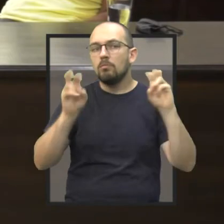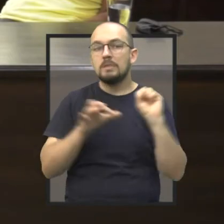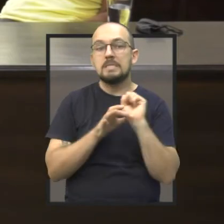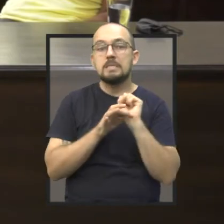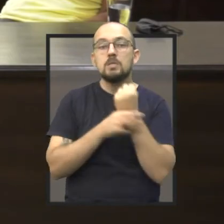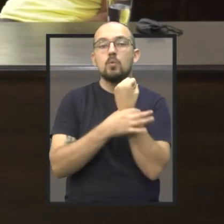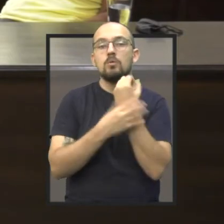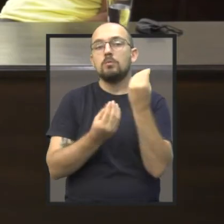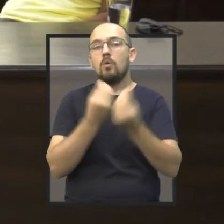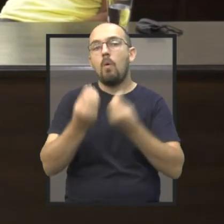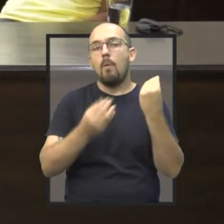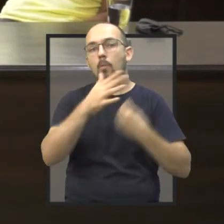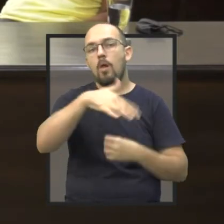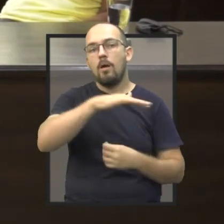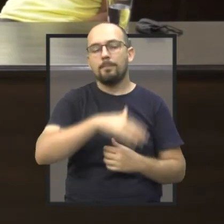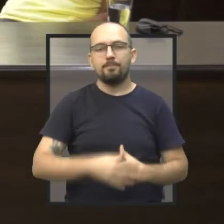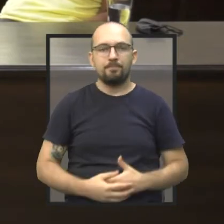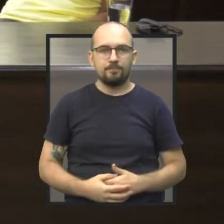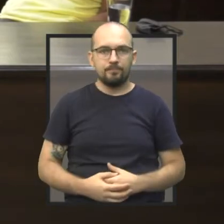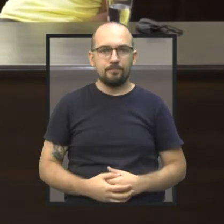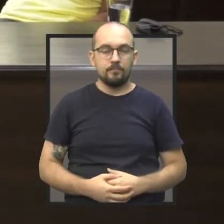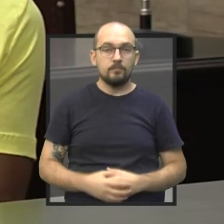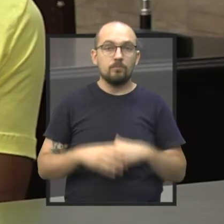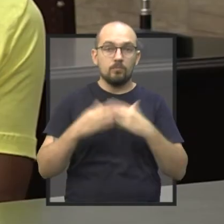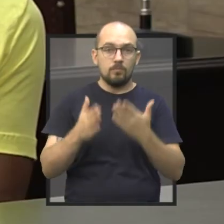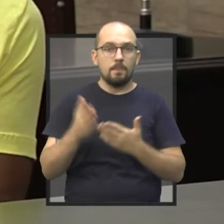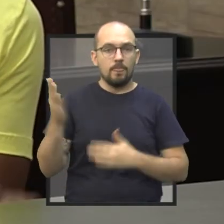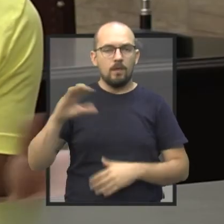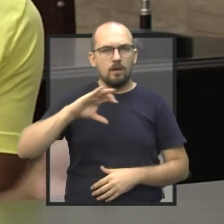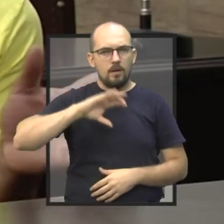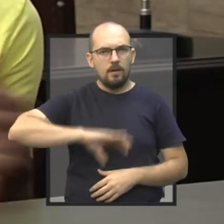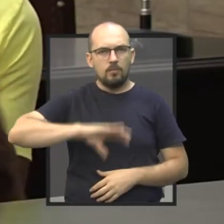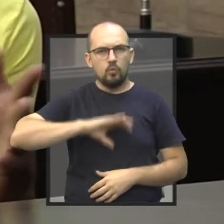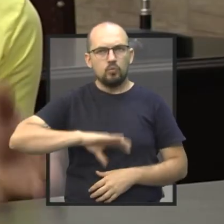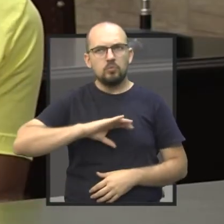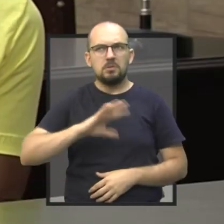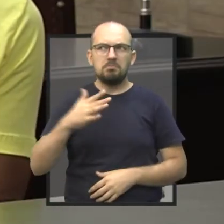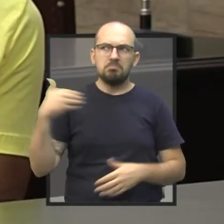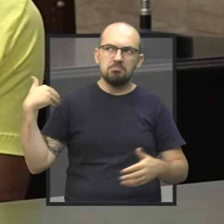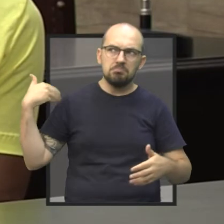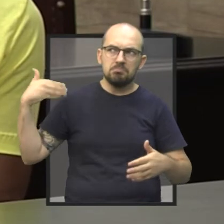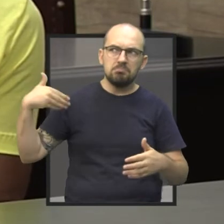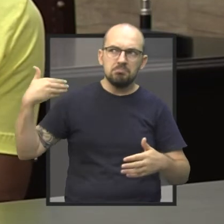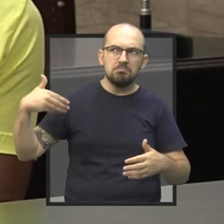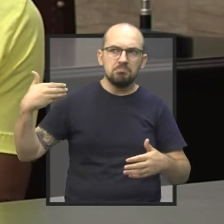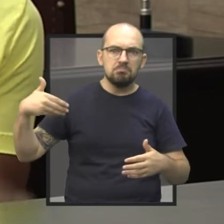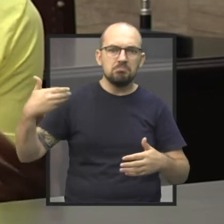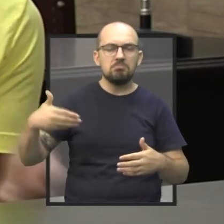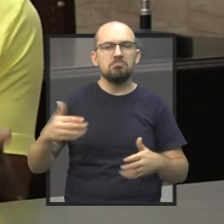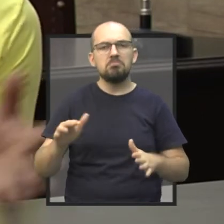questão da segurança pública? No distrito, de alguns dias para cá,